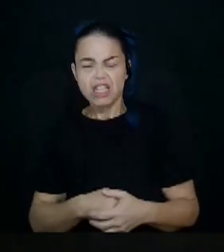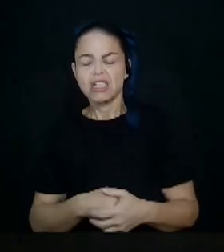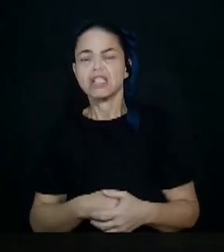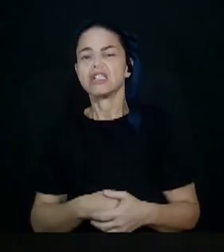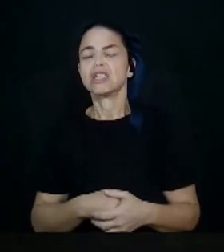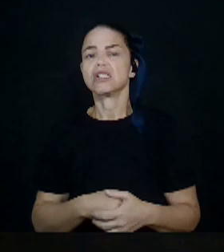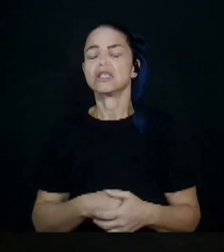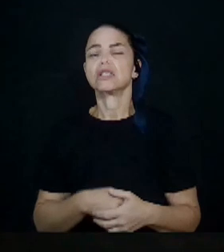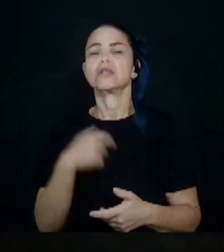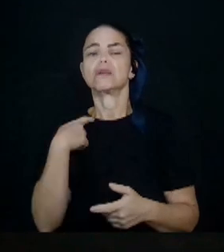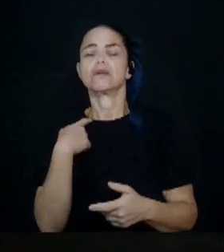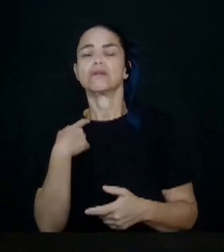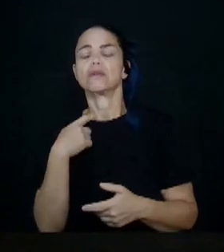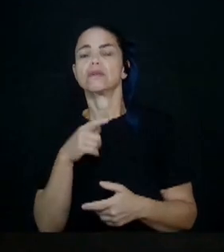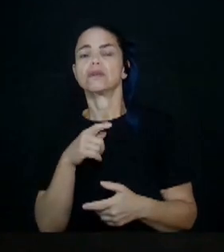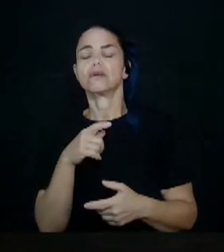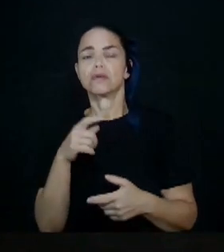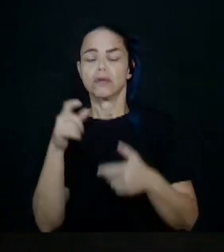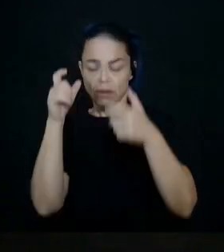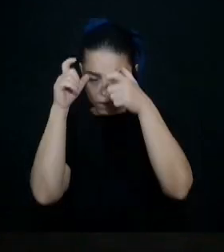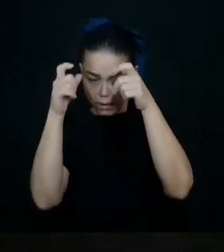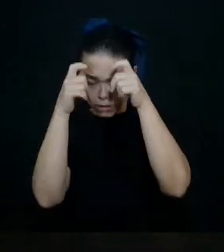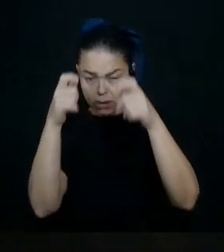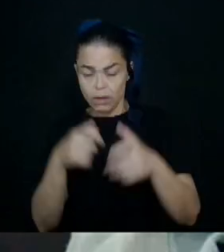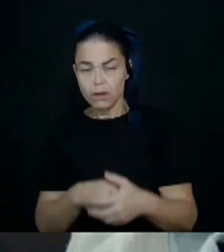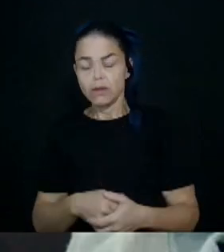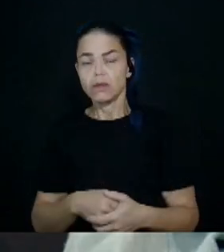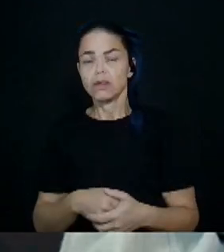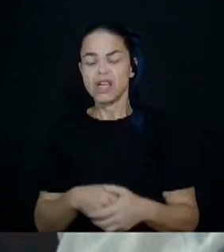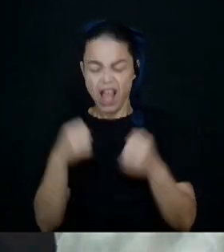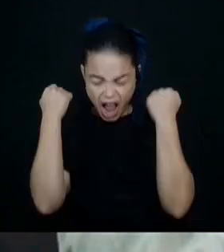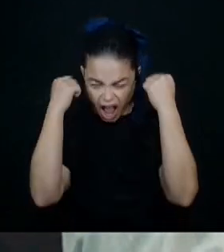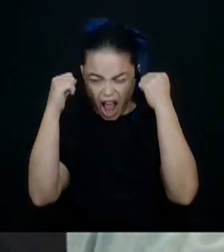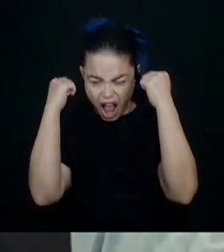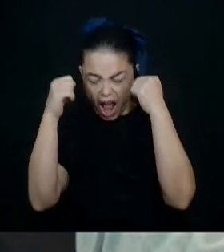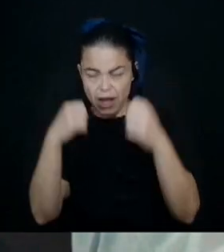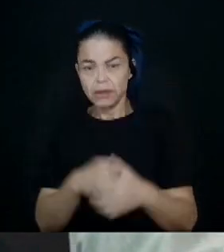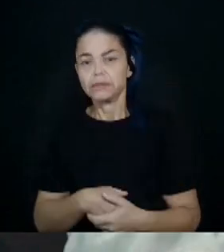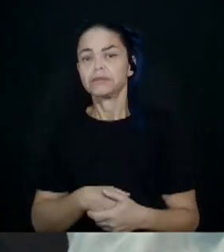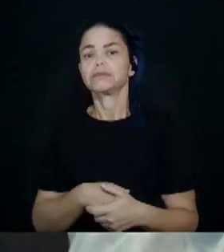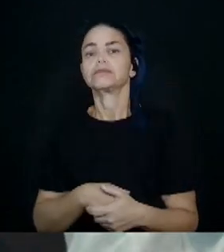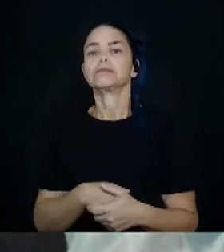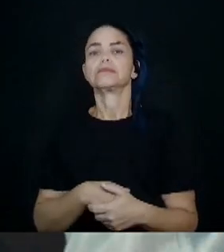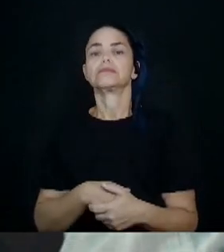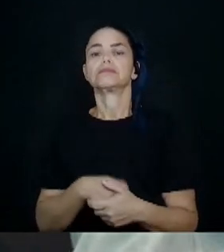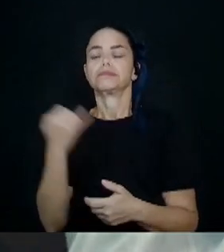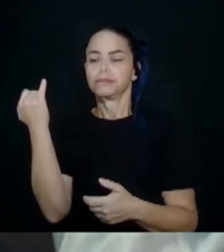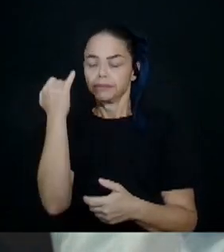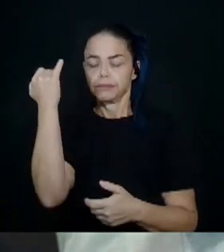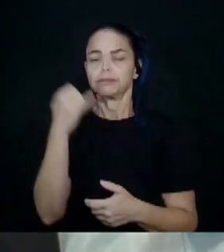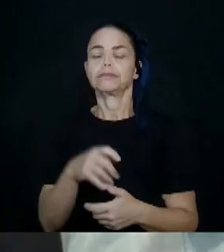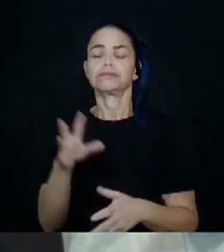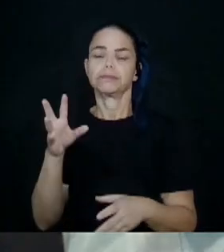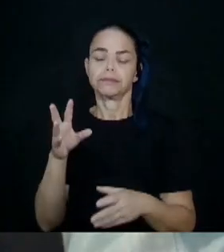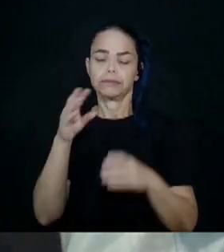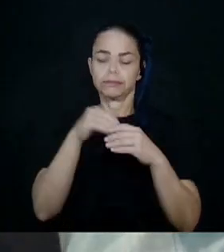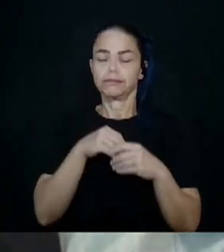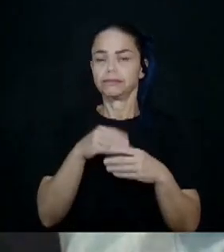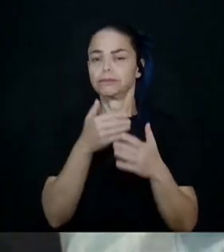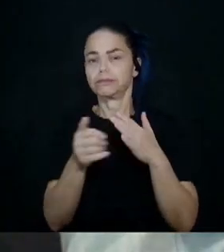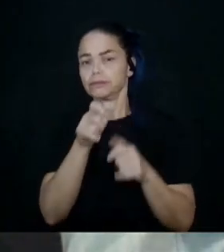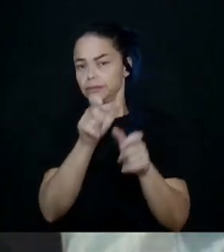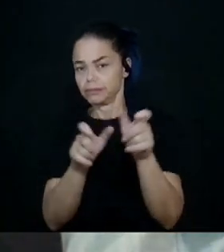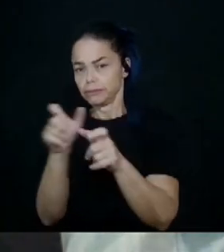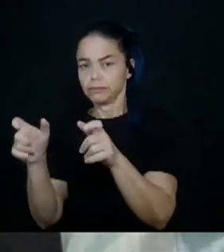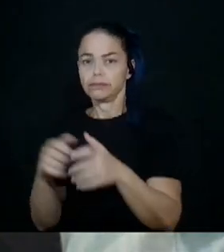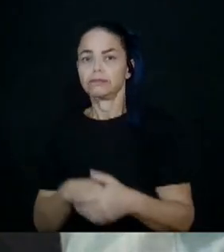Pateta, com esse transtorno explosivo intermitente. Tem uma relação, mas é importante trazer que qualquer pessoa pode